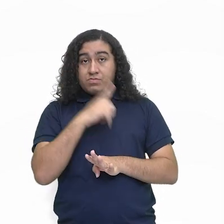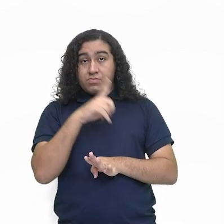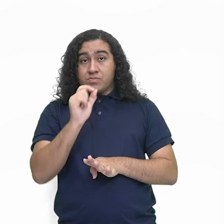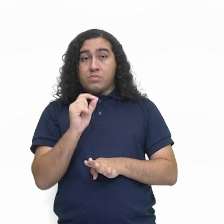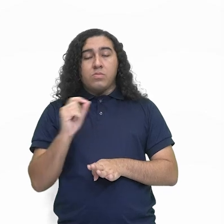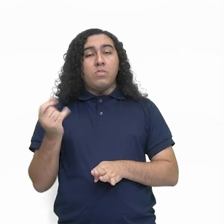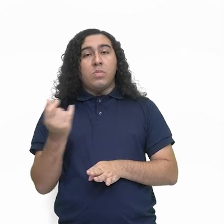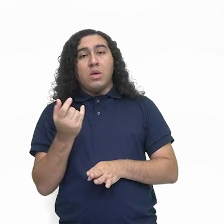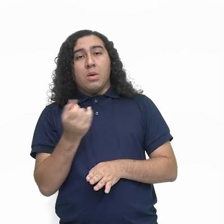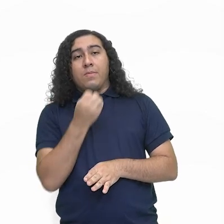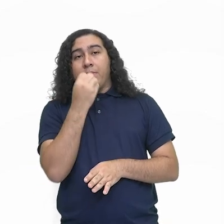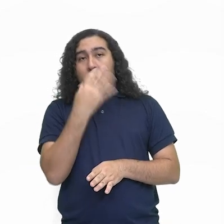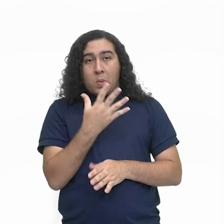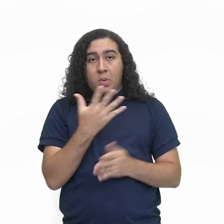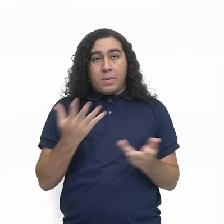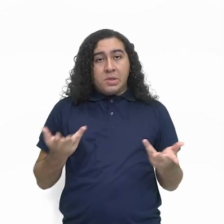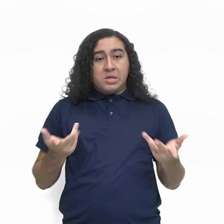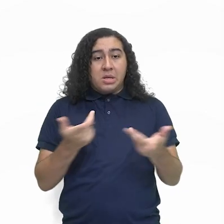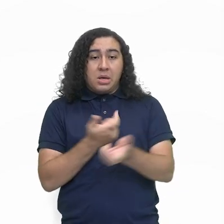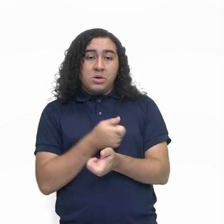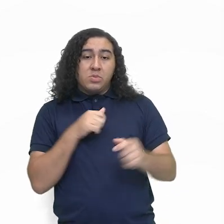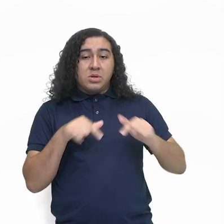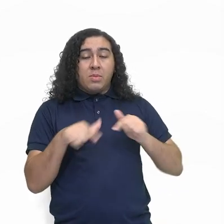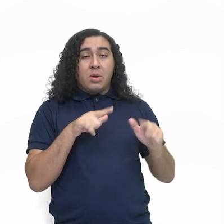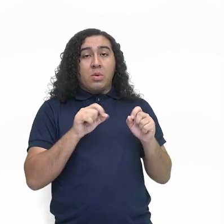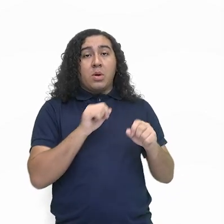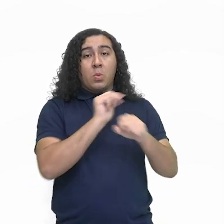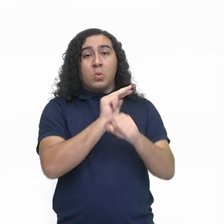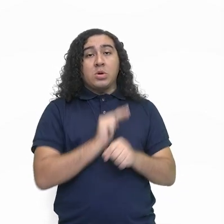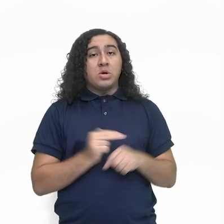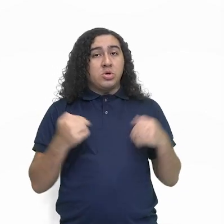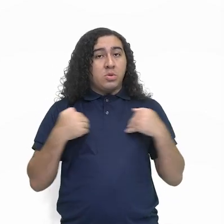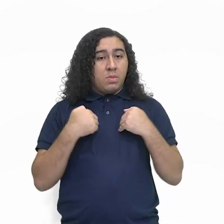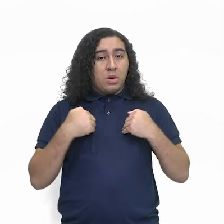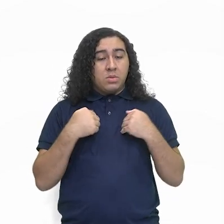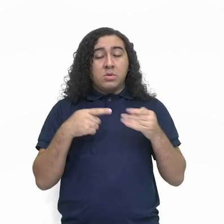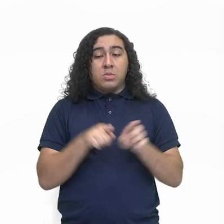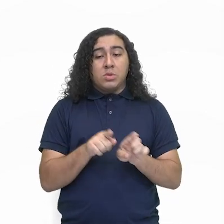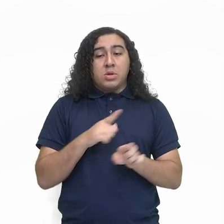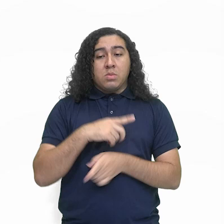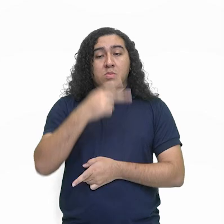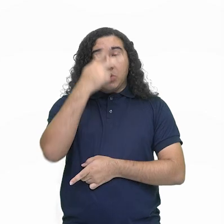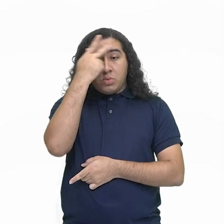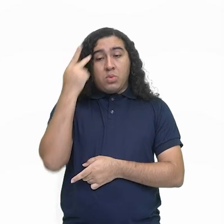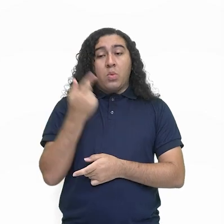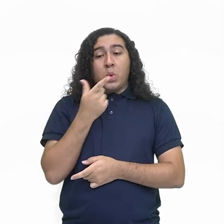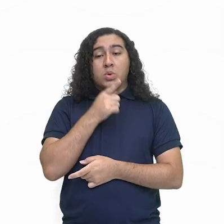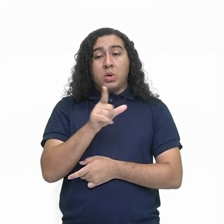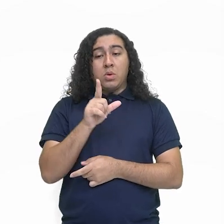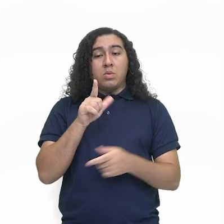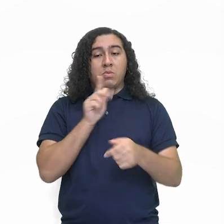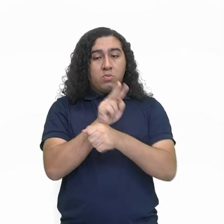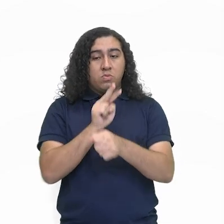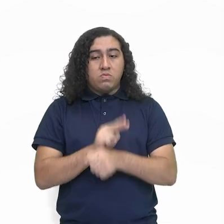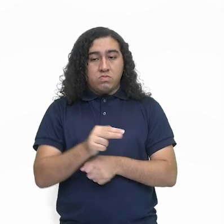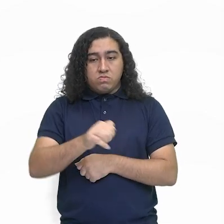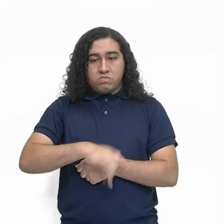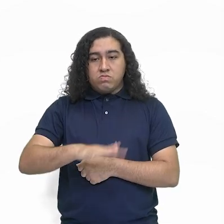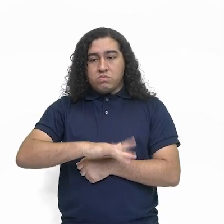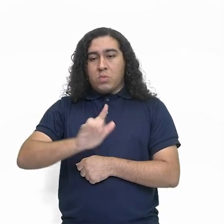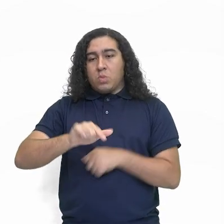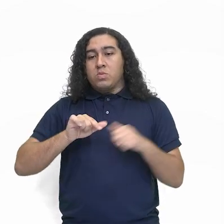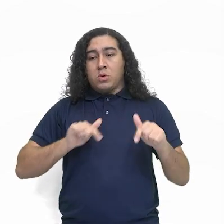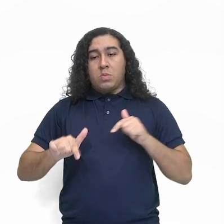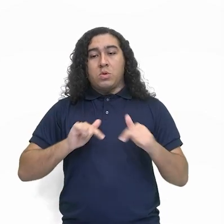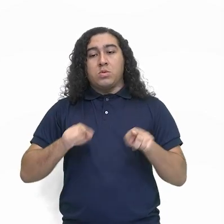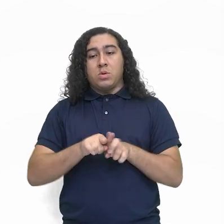trabalhar com a questão da agropecuária, né, com a criação de animais. Tem pessoas que têm esse talento para trabalhar com a questão ambiental, né? É um trabalho,